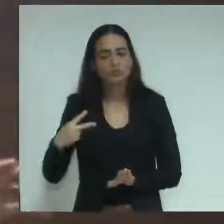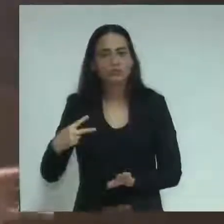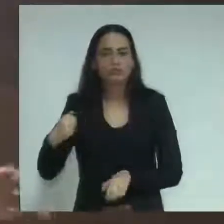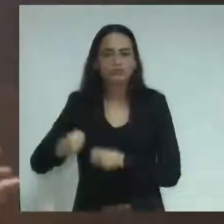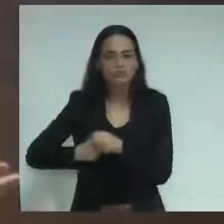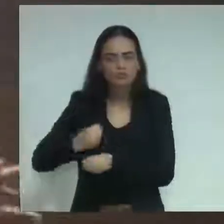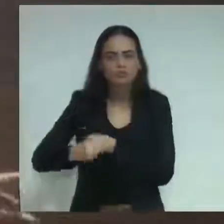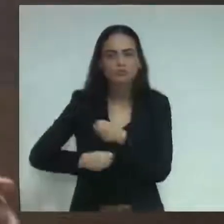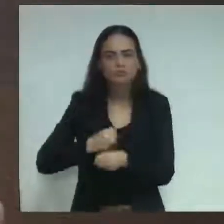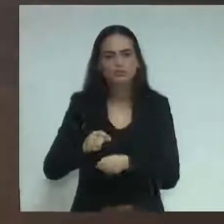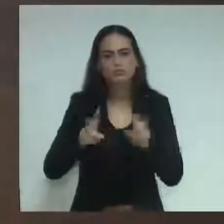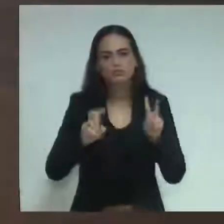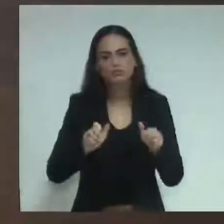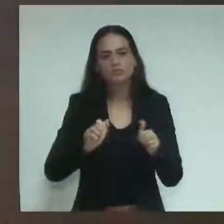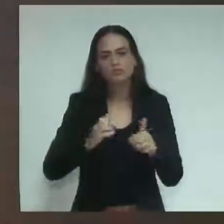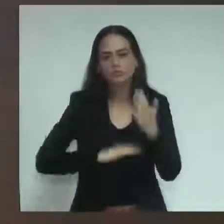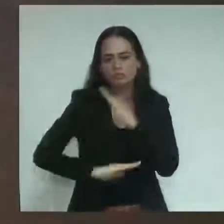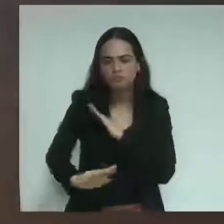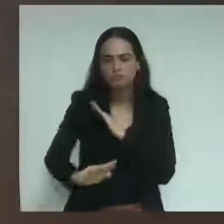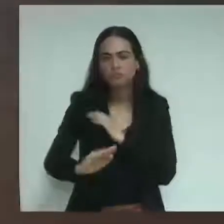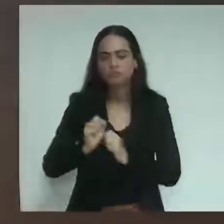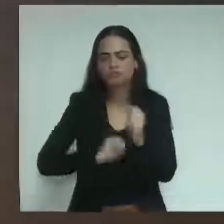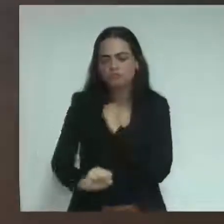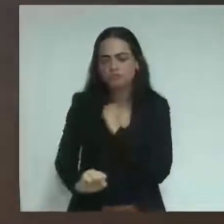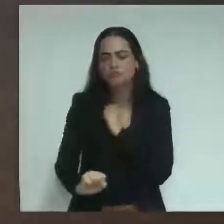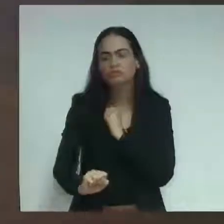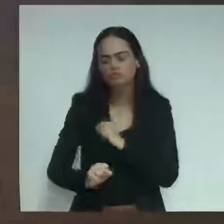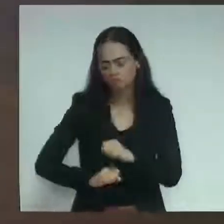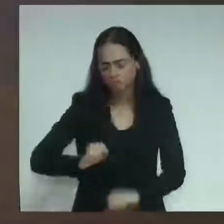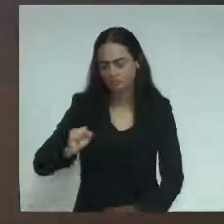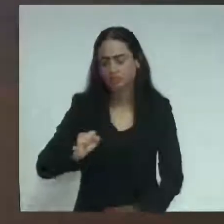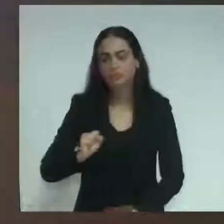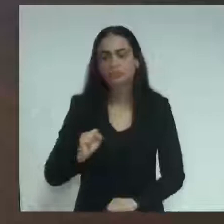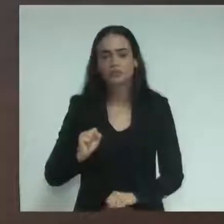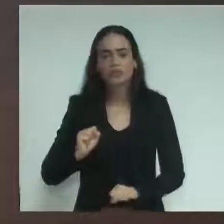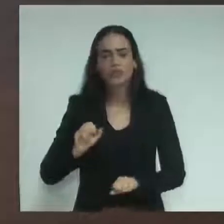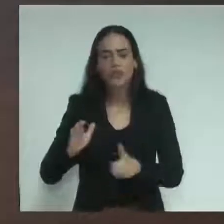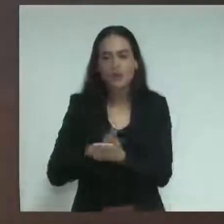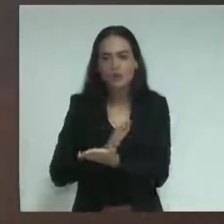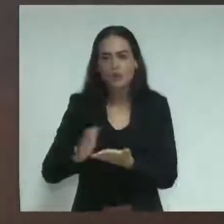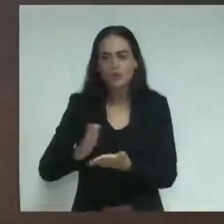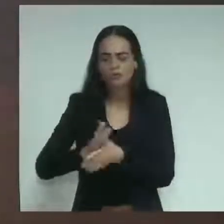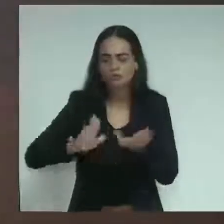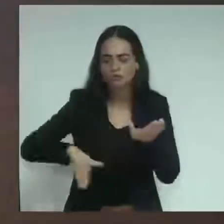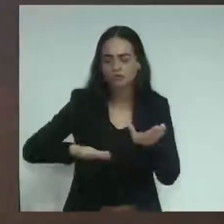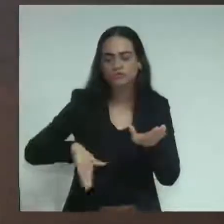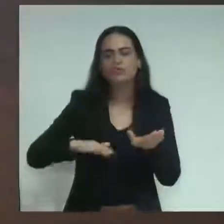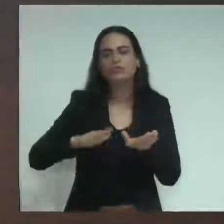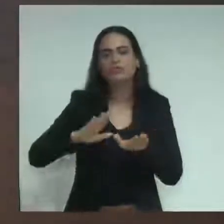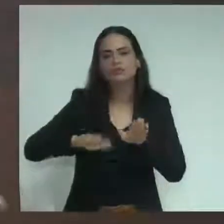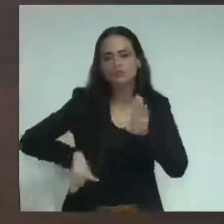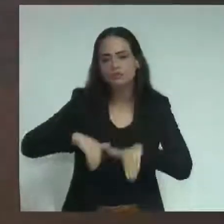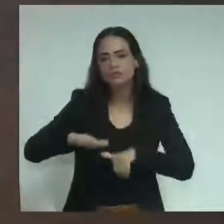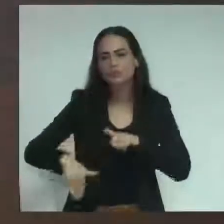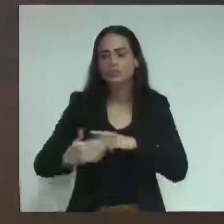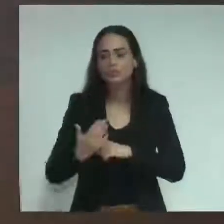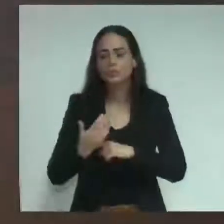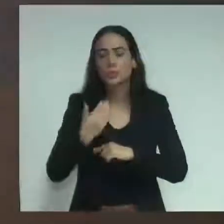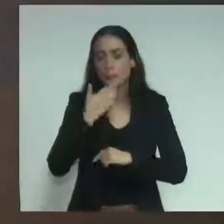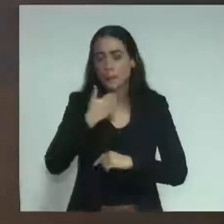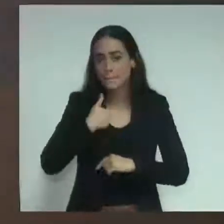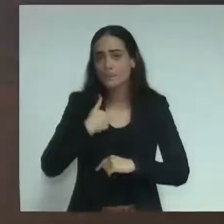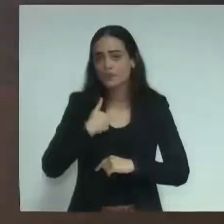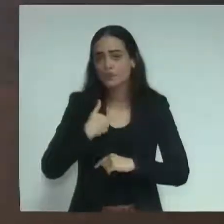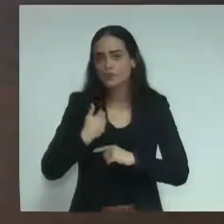especialmente do taekwondo, do karatê, algumas pessoas da natação, e eles pediram ajuda. Não é? Foi bem na transição, o Val estava tomando posse ali da